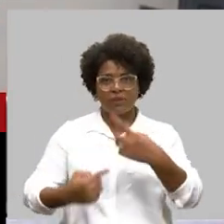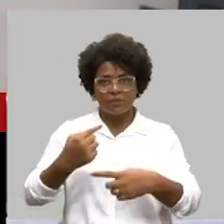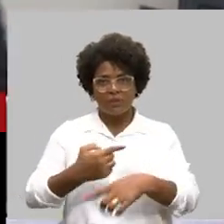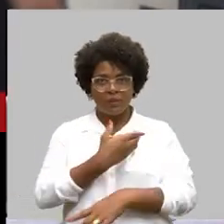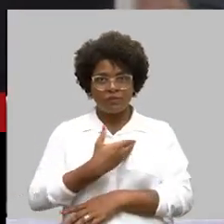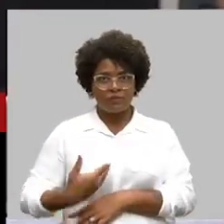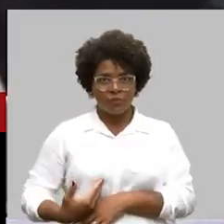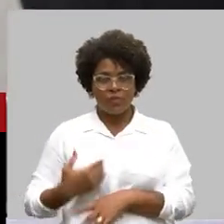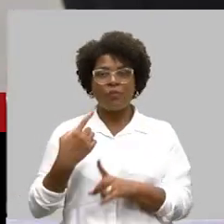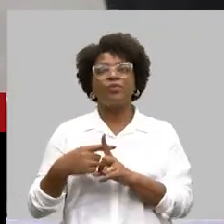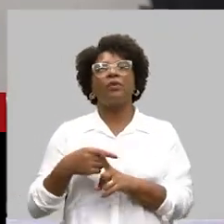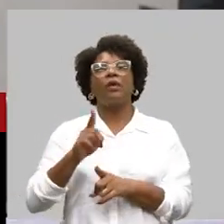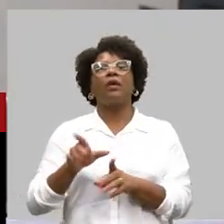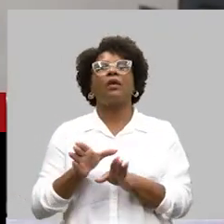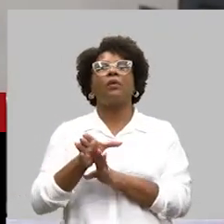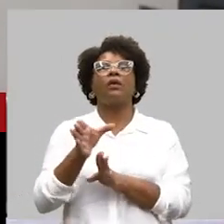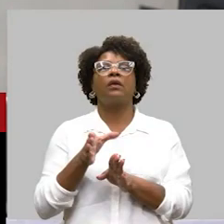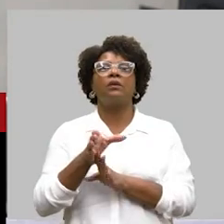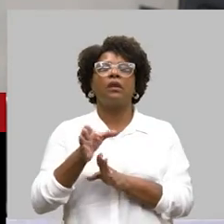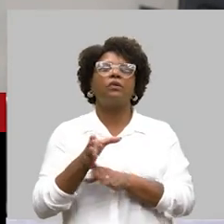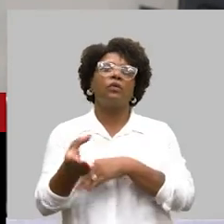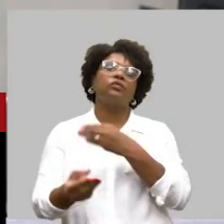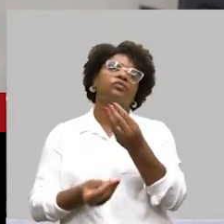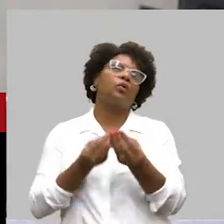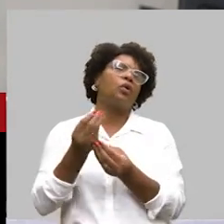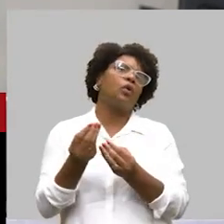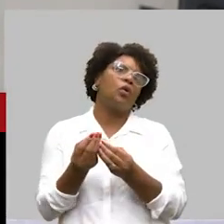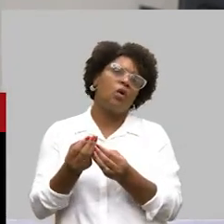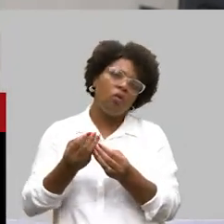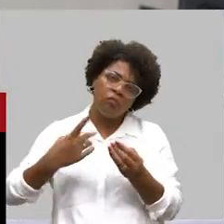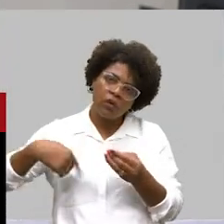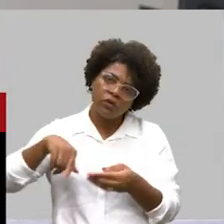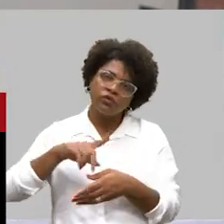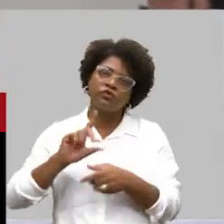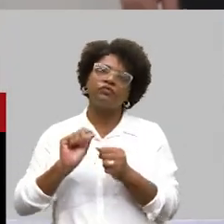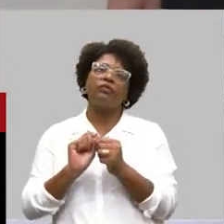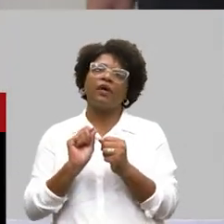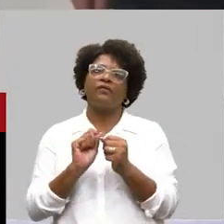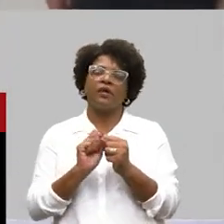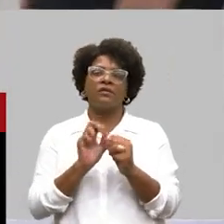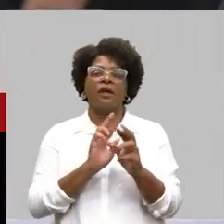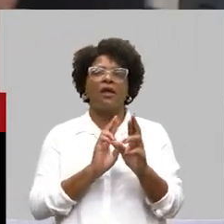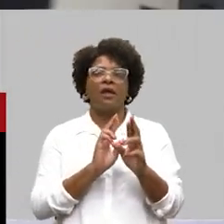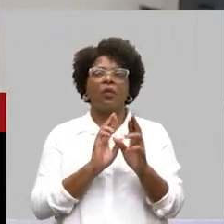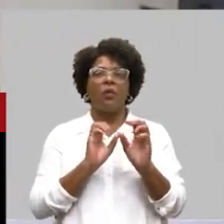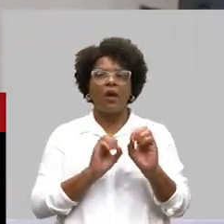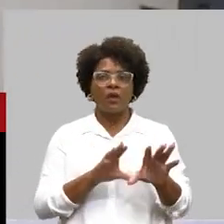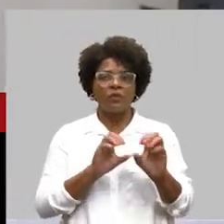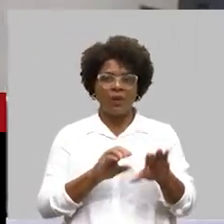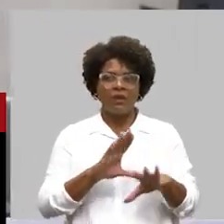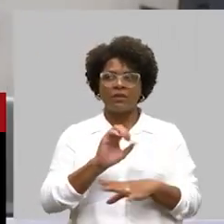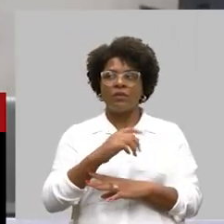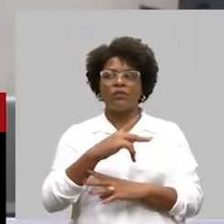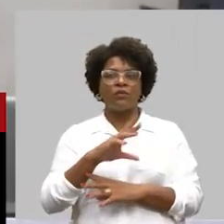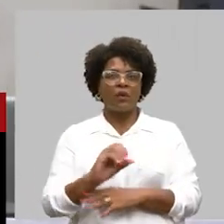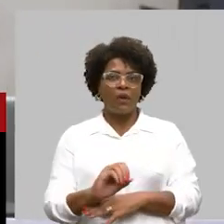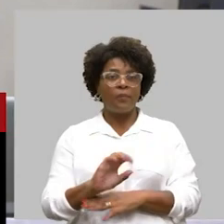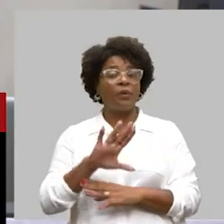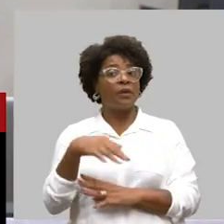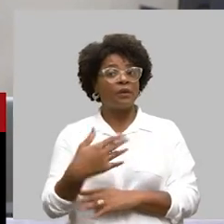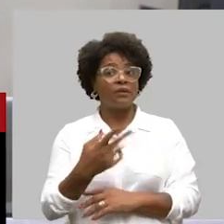será orientador de como nós atuaremos em relação à educação do campo então quero dizer da